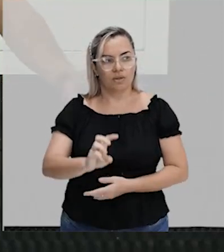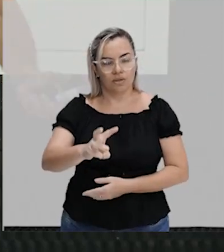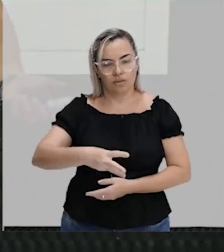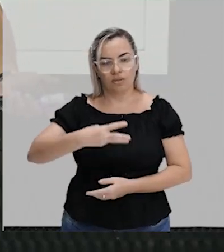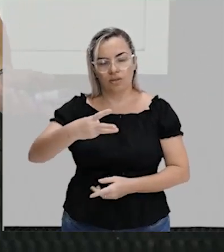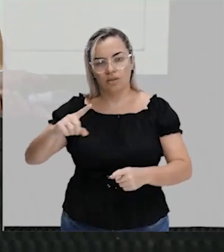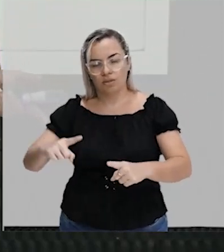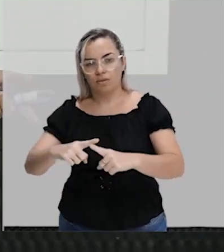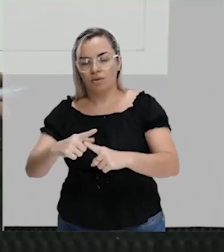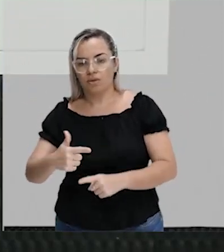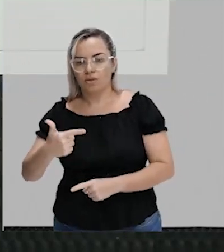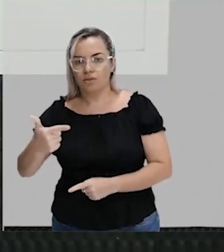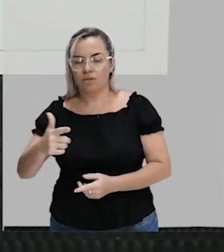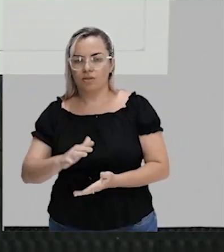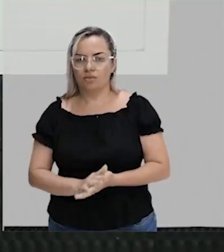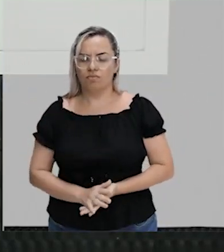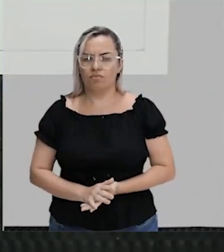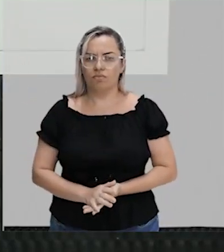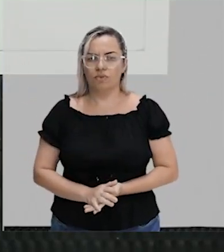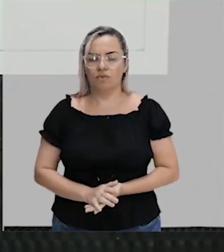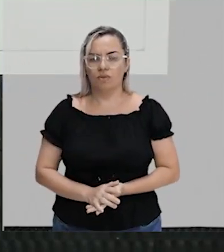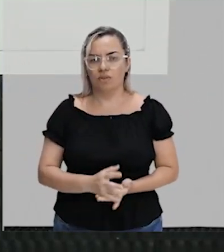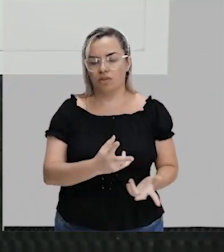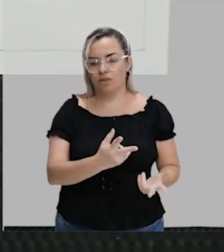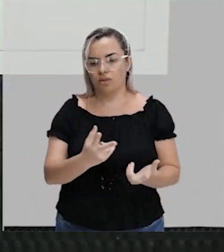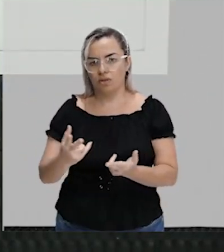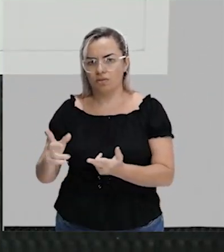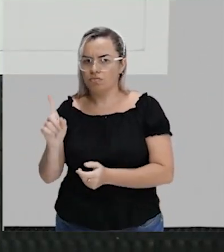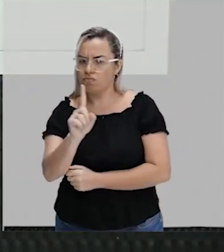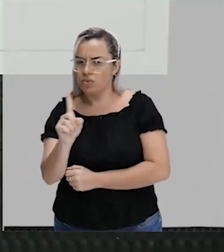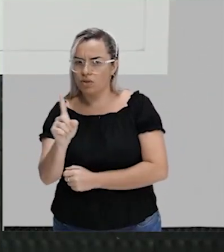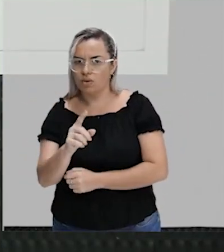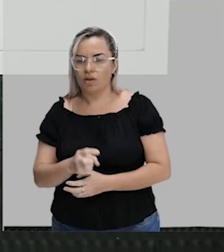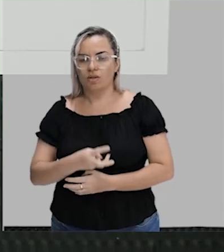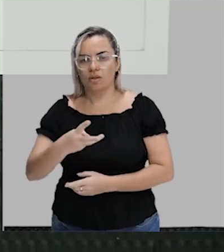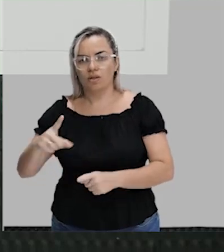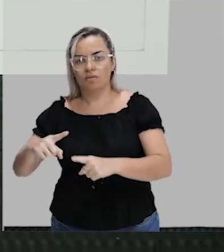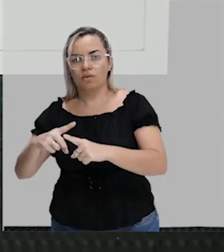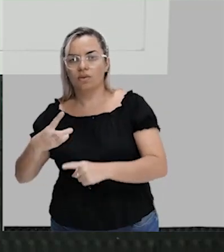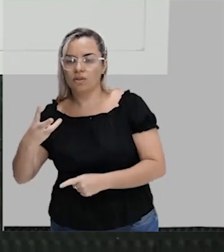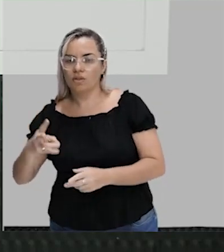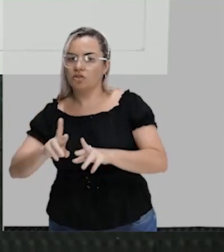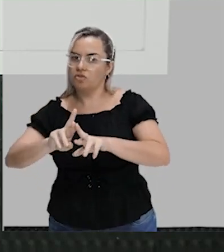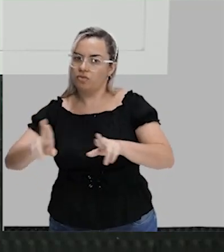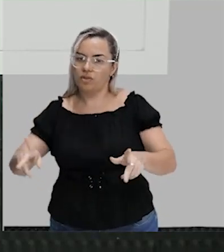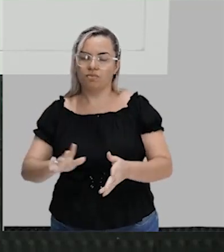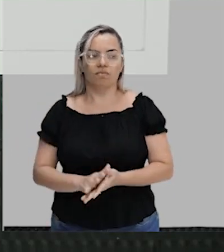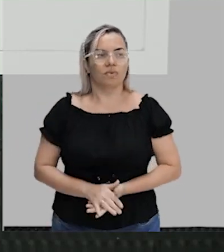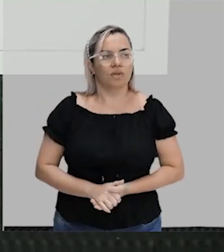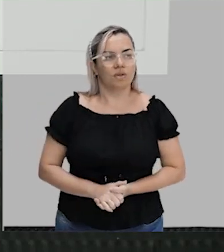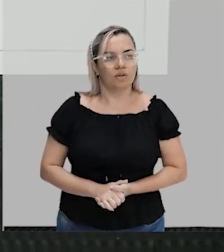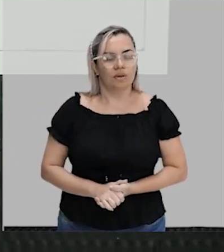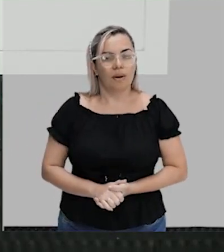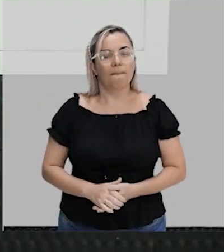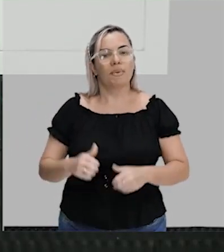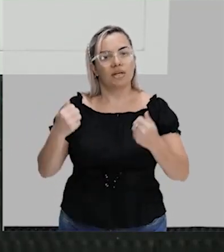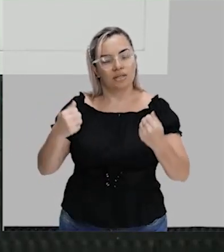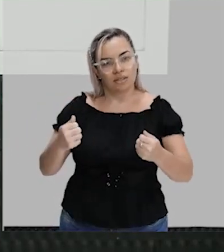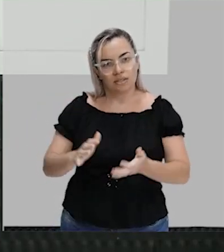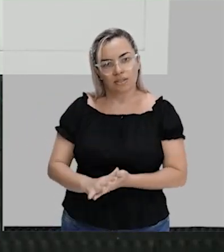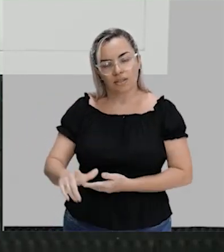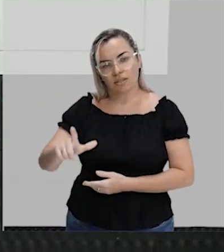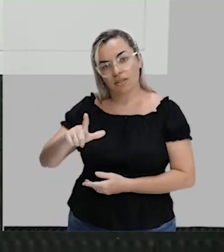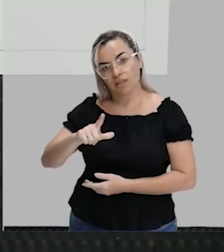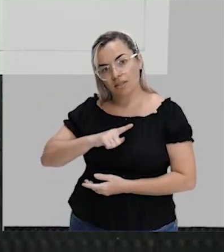3 você não vai acontecer por definição Beleza então mesma ordem e outra coisa se os seus